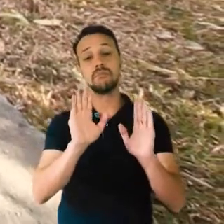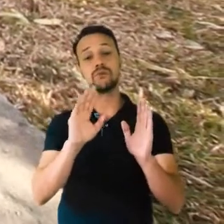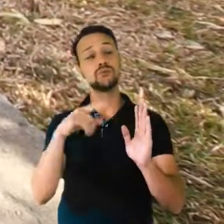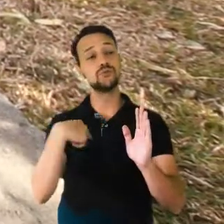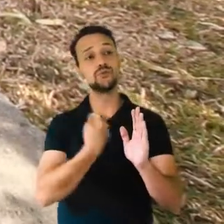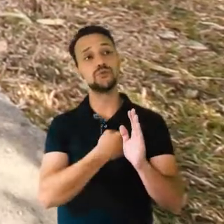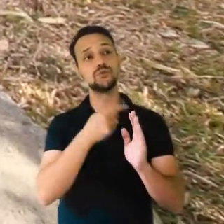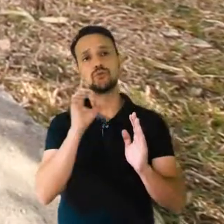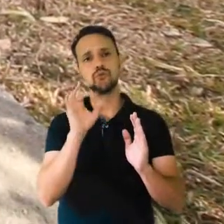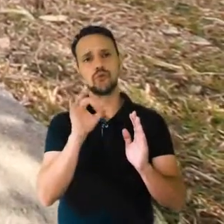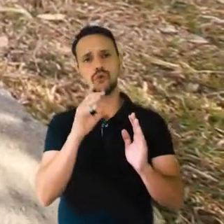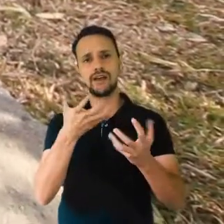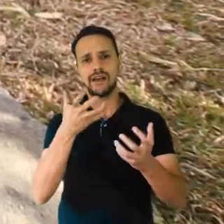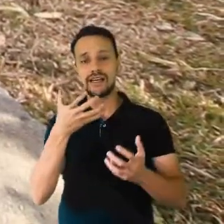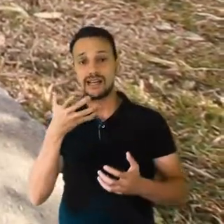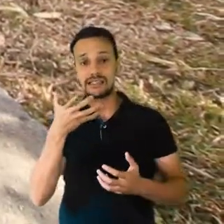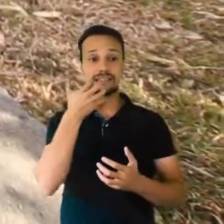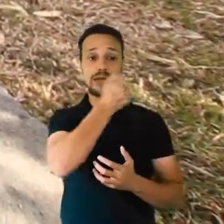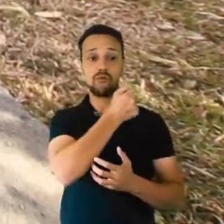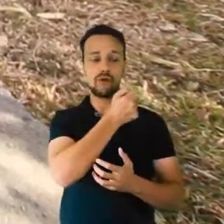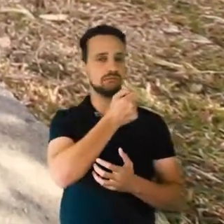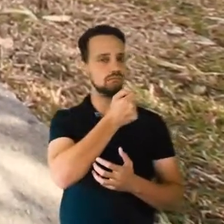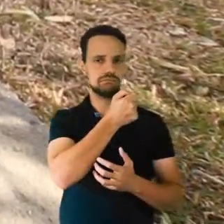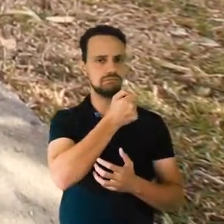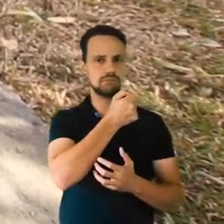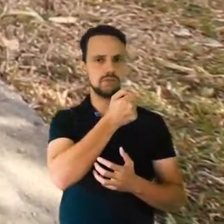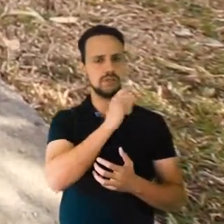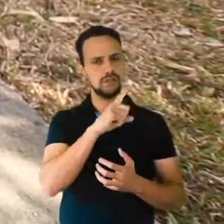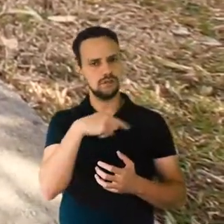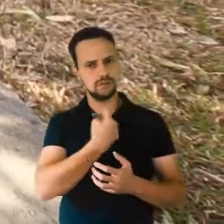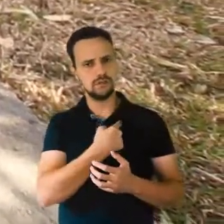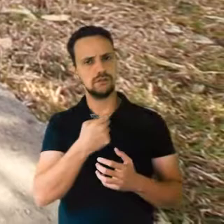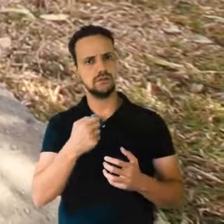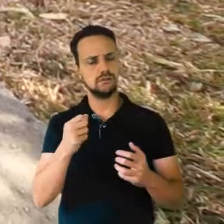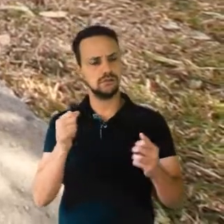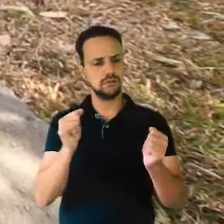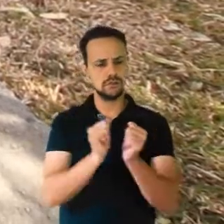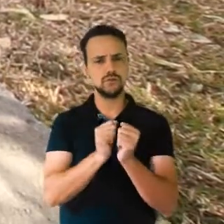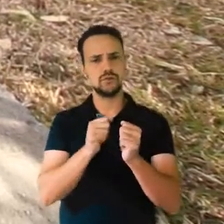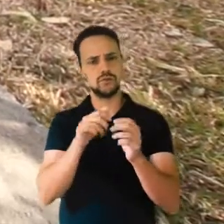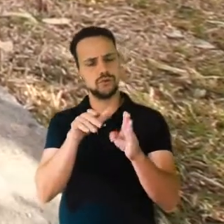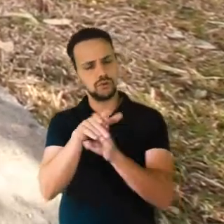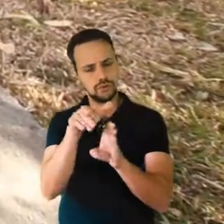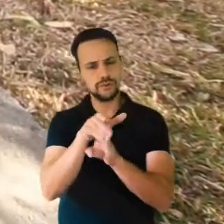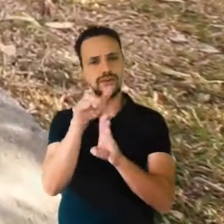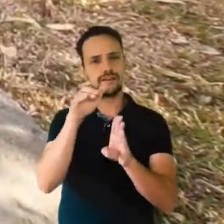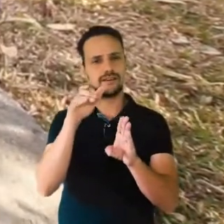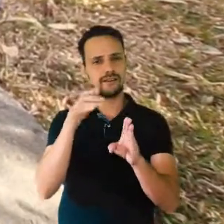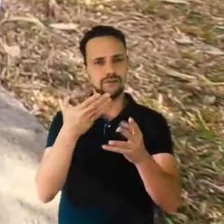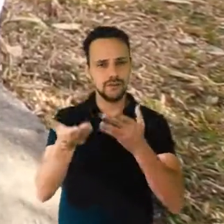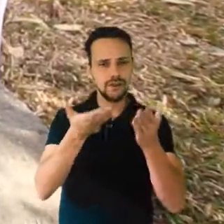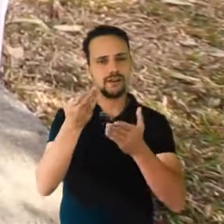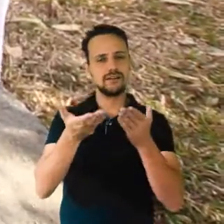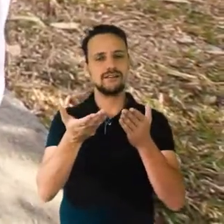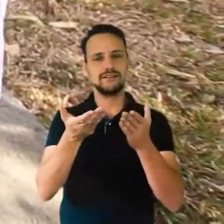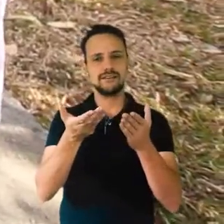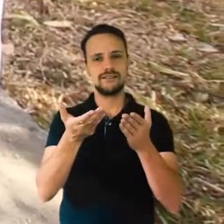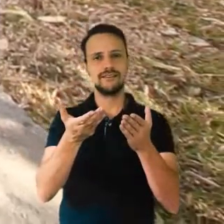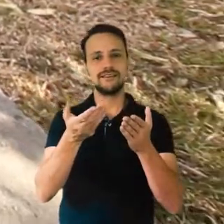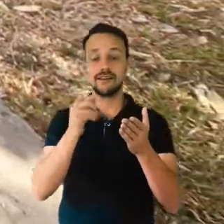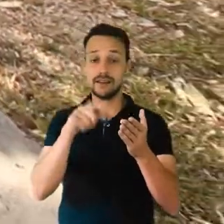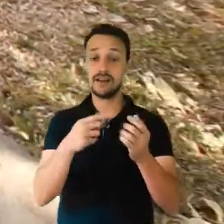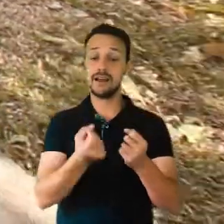gente não está aqui para salvar exatamente. A gente está aqui com um apoio, né? Para orientar, para cuidar,